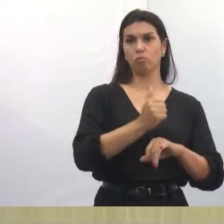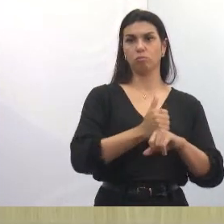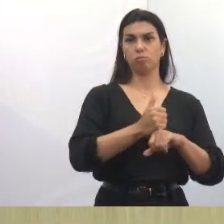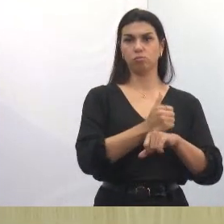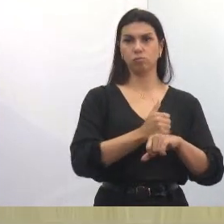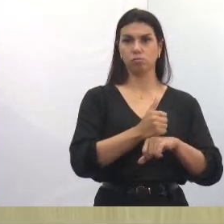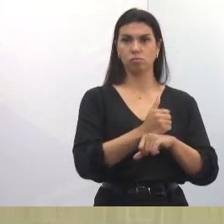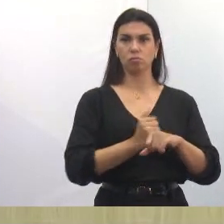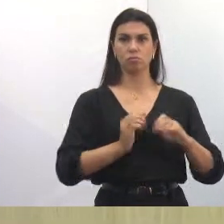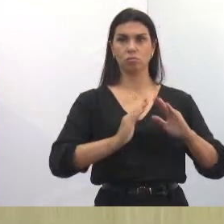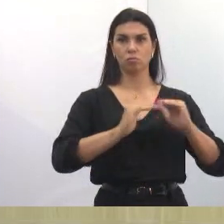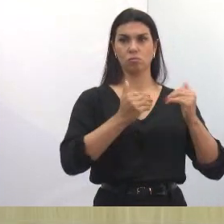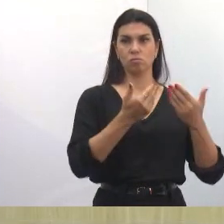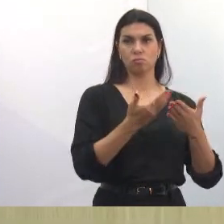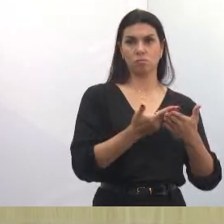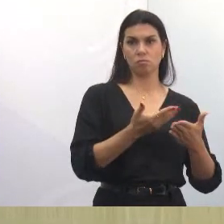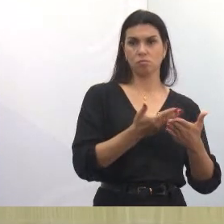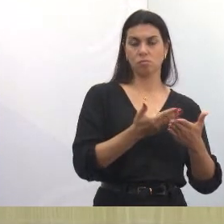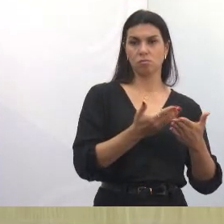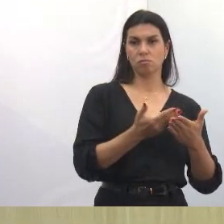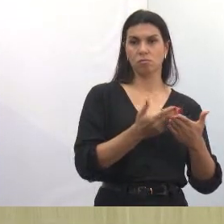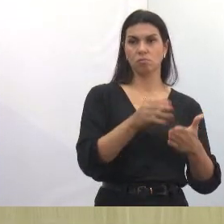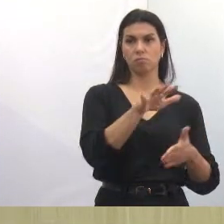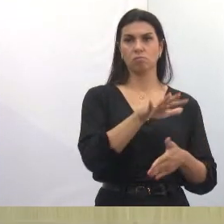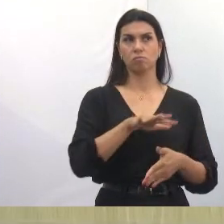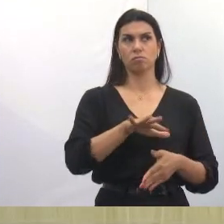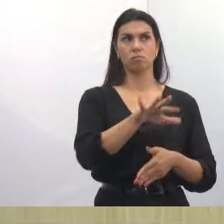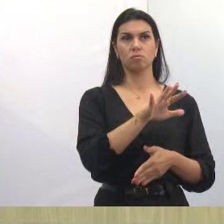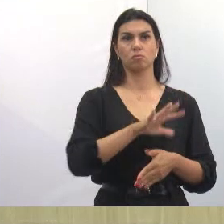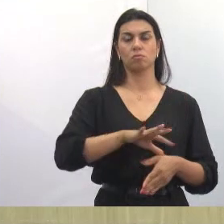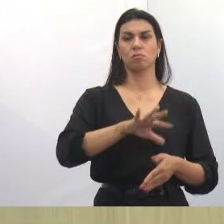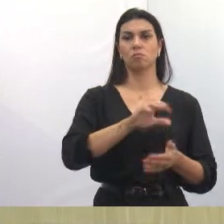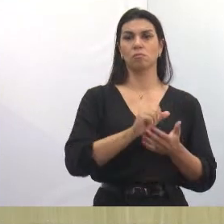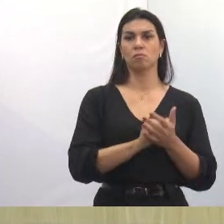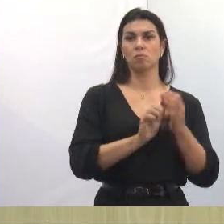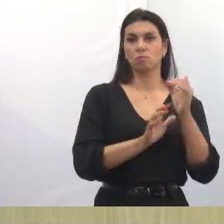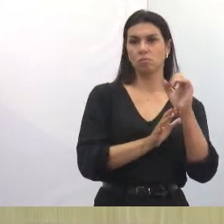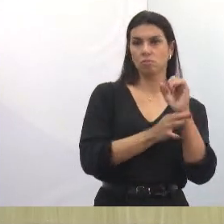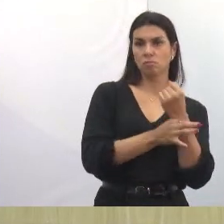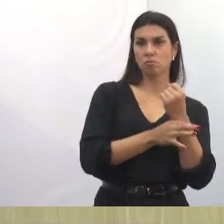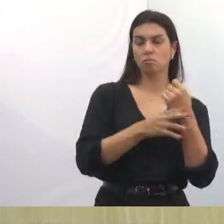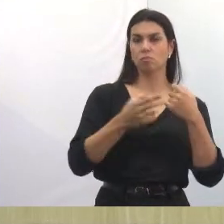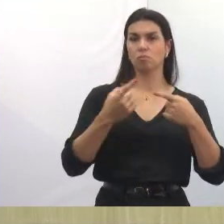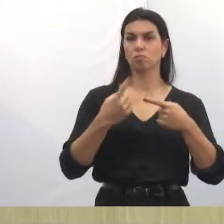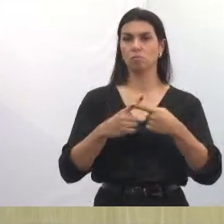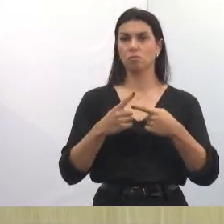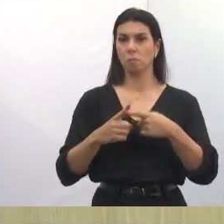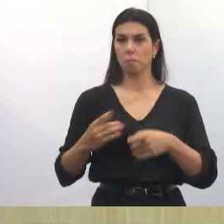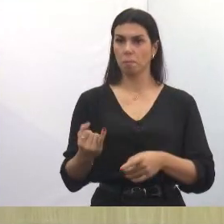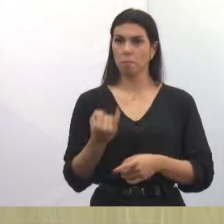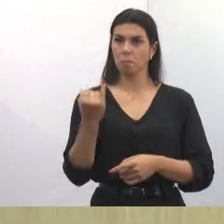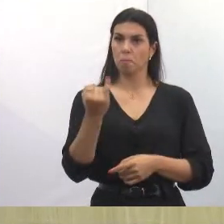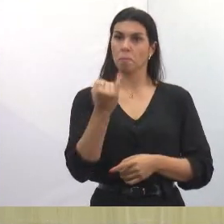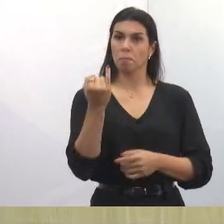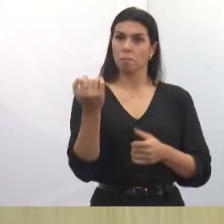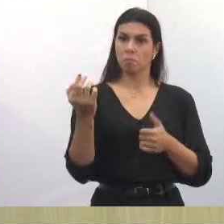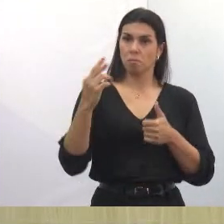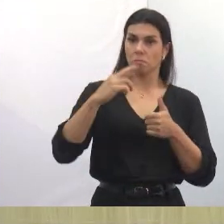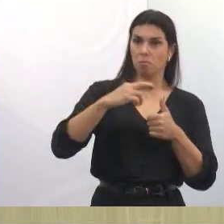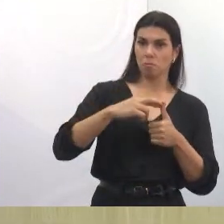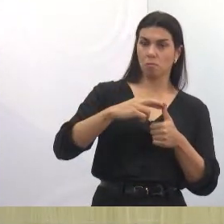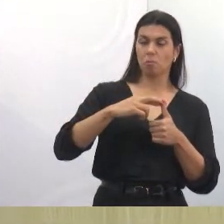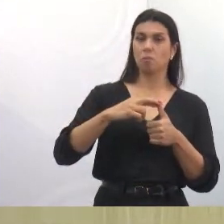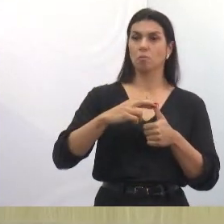de ensino da rede pública de educação do Jacareí, considerando a importância do cargo apontado